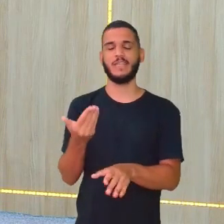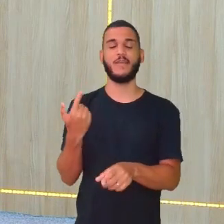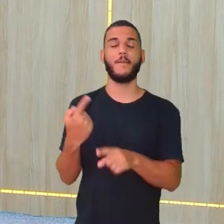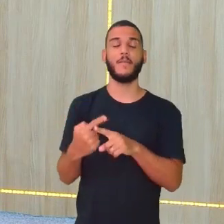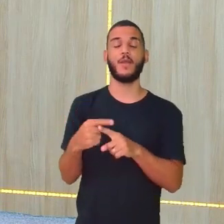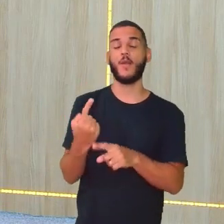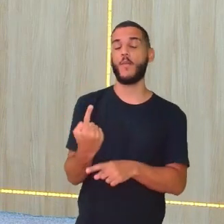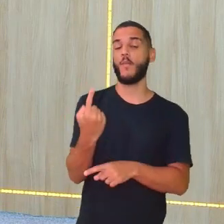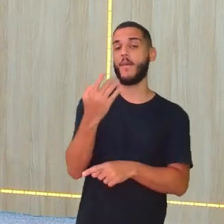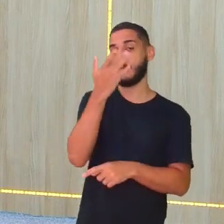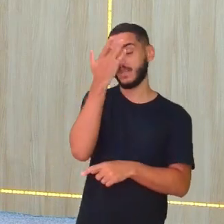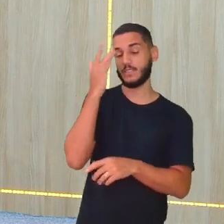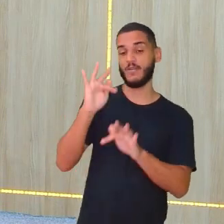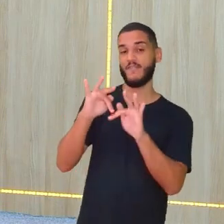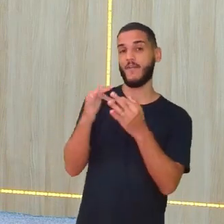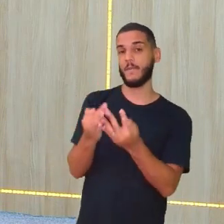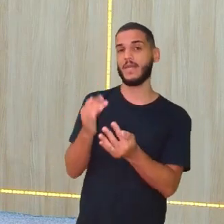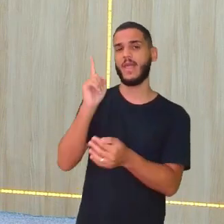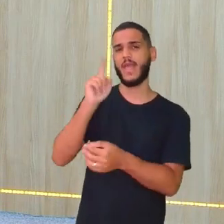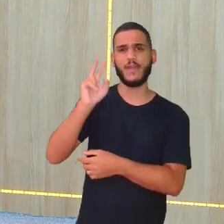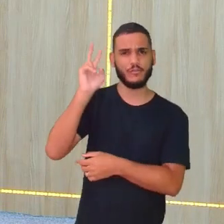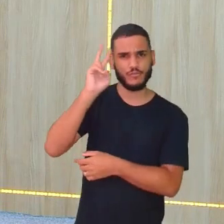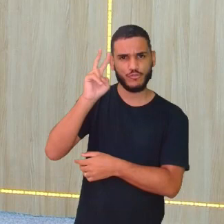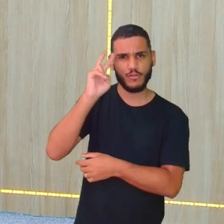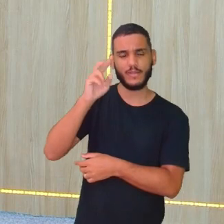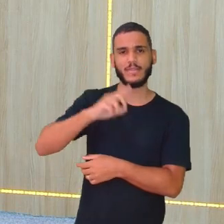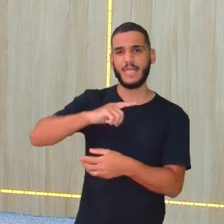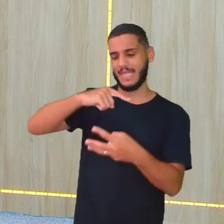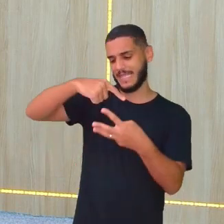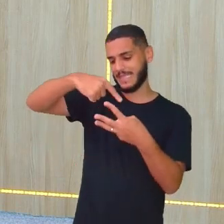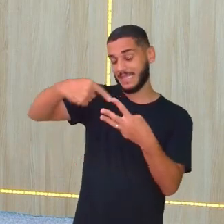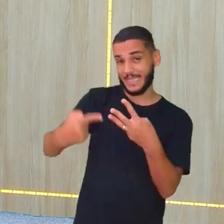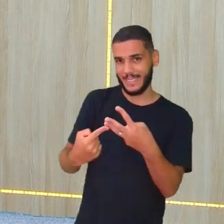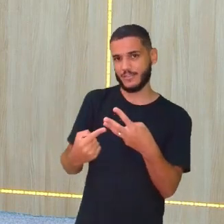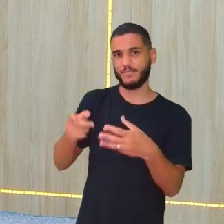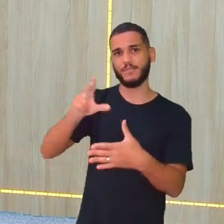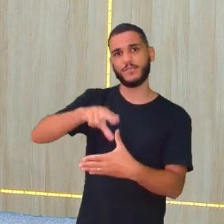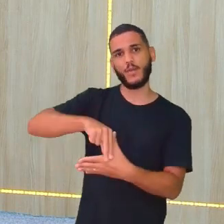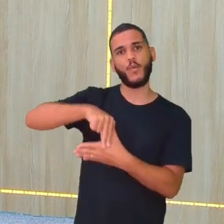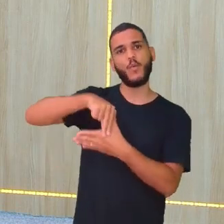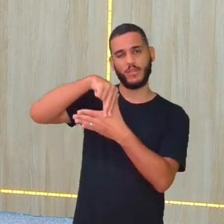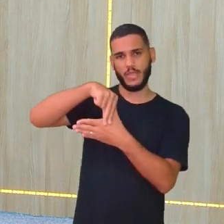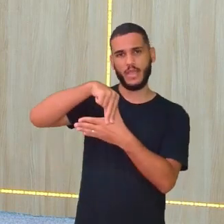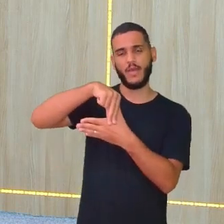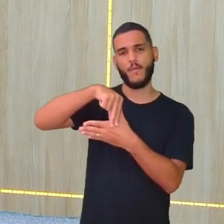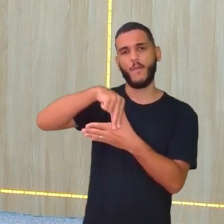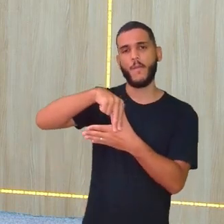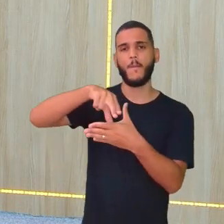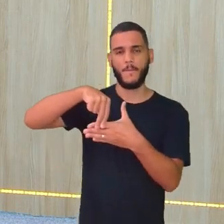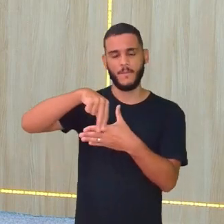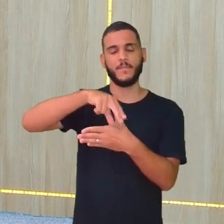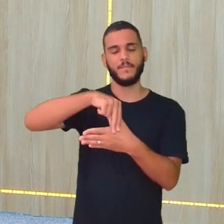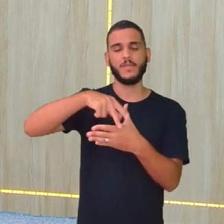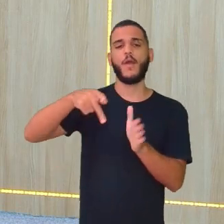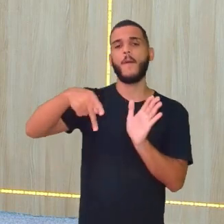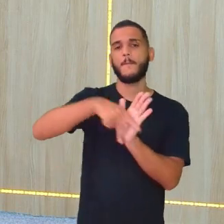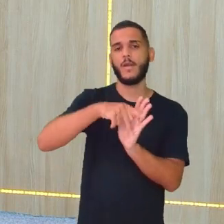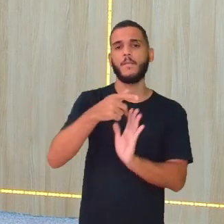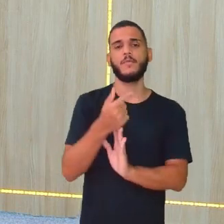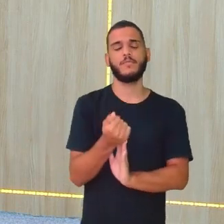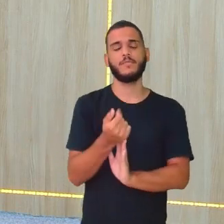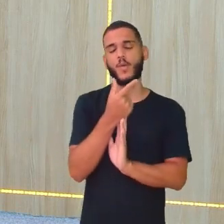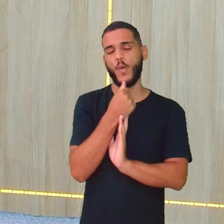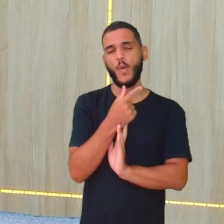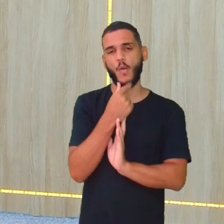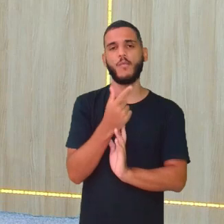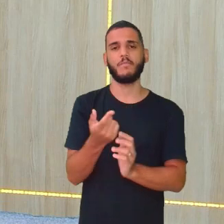ela. E é uma história que é contada por três versões. É pelo um cordel, que o próprio poeta, né, inclusive Rogaciano Leite,